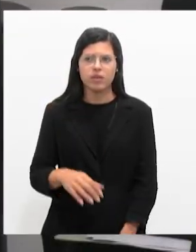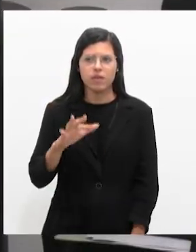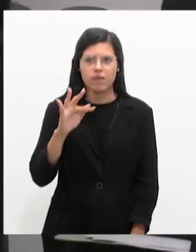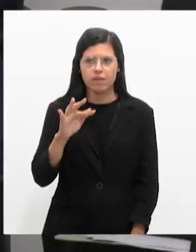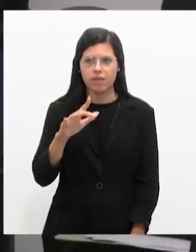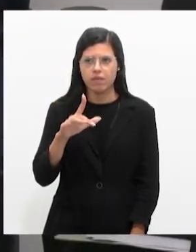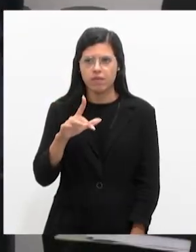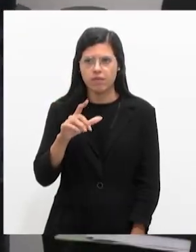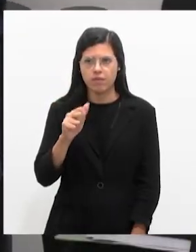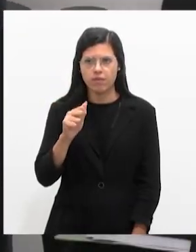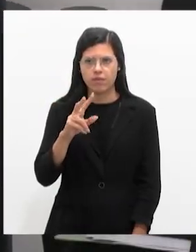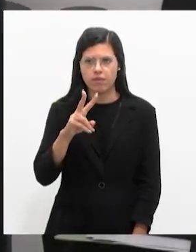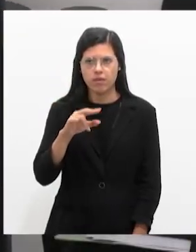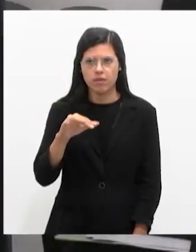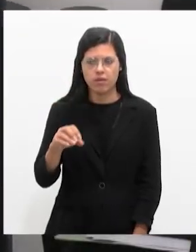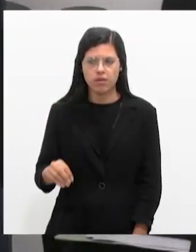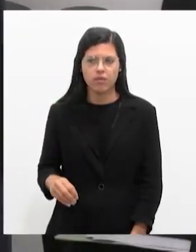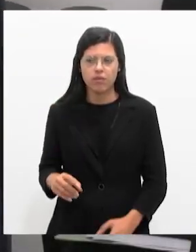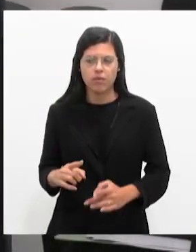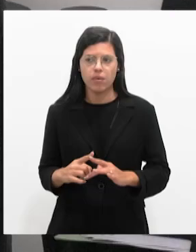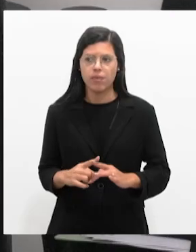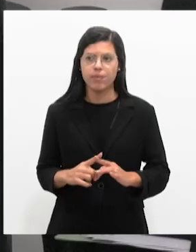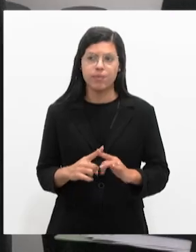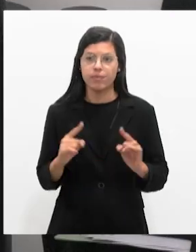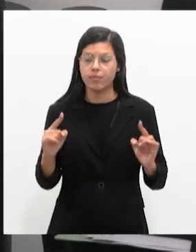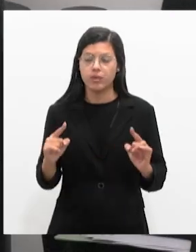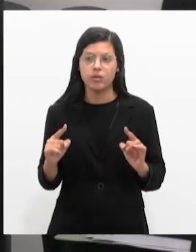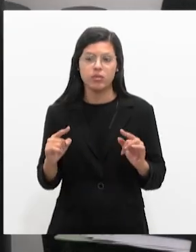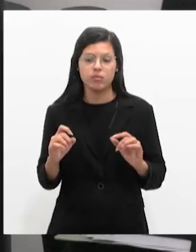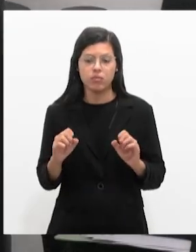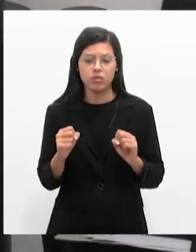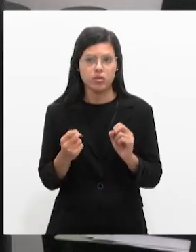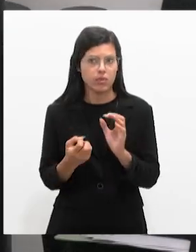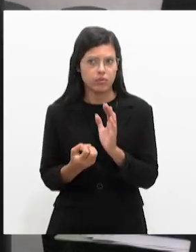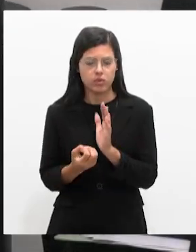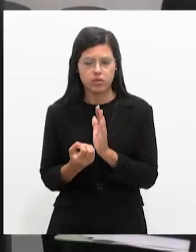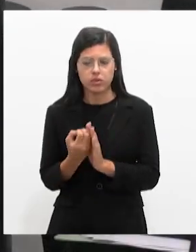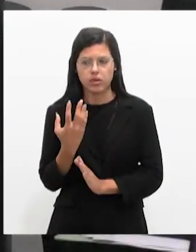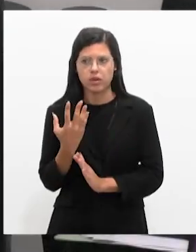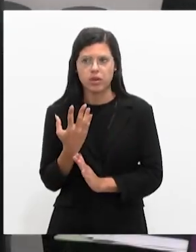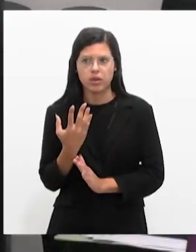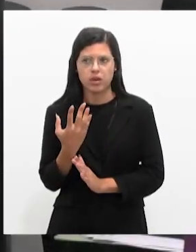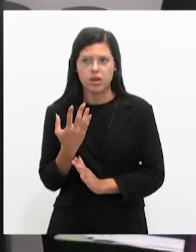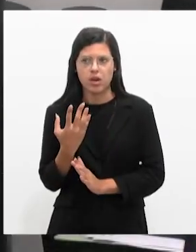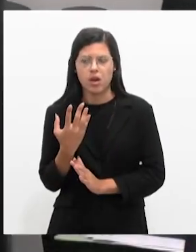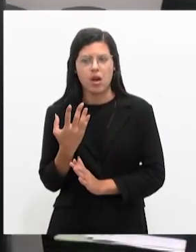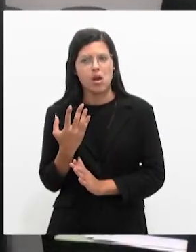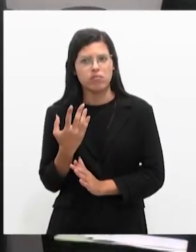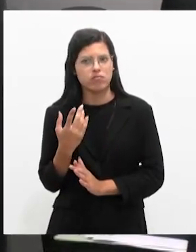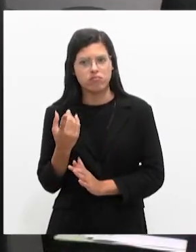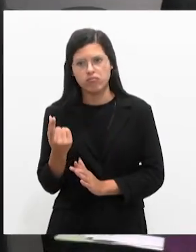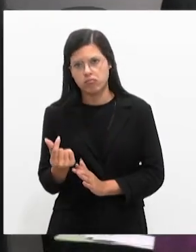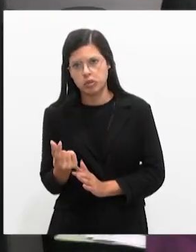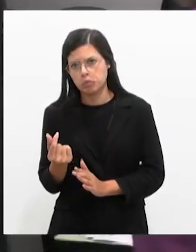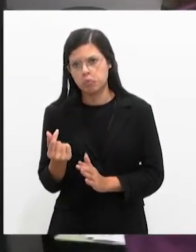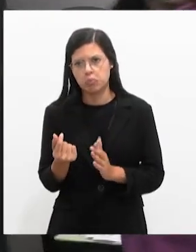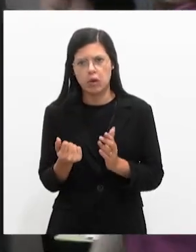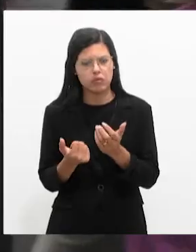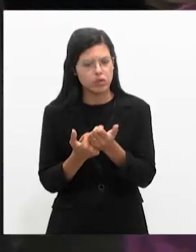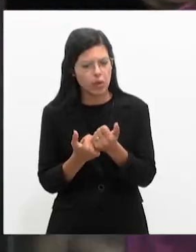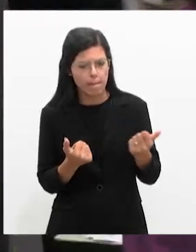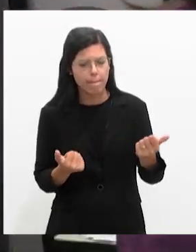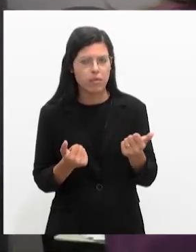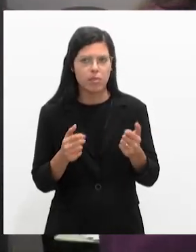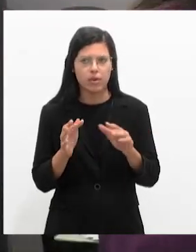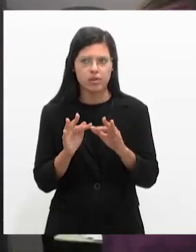Serafini, mas podemos criar um auxílio para essas famílias.